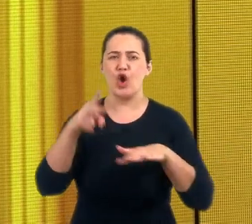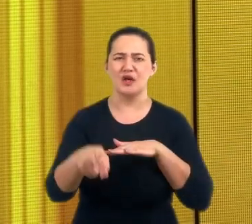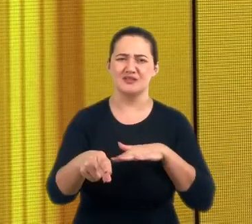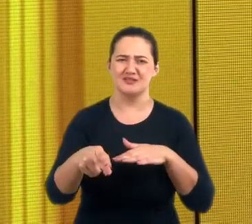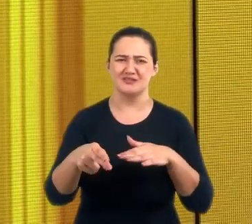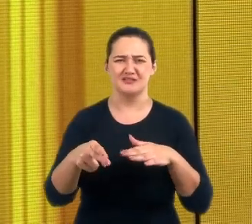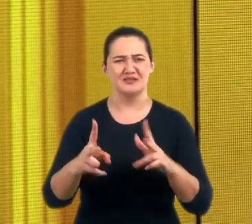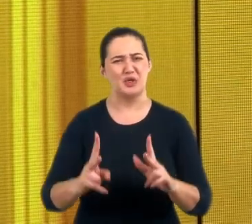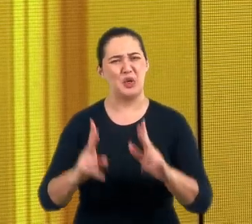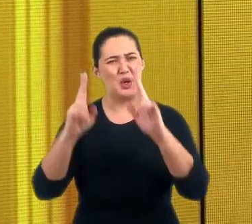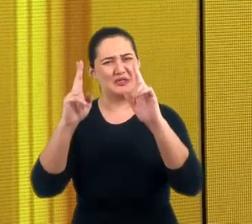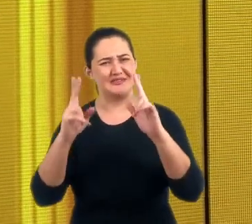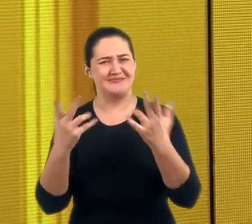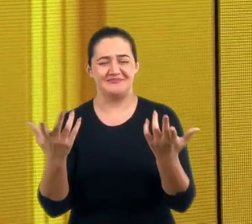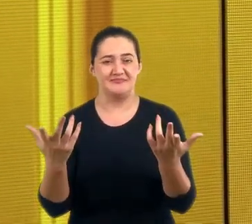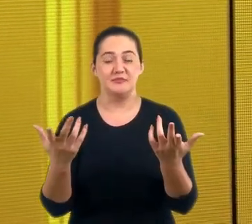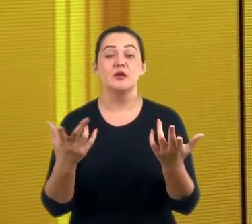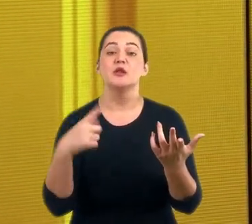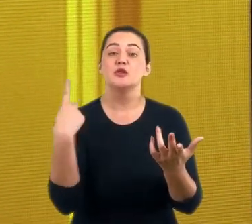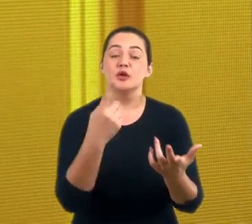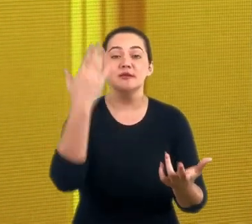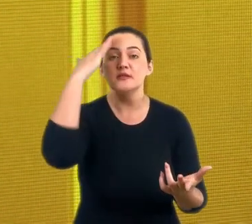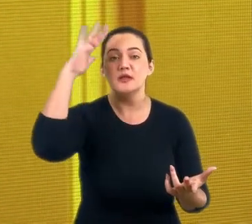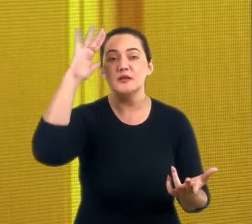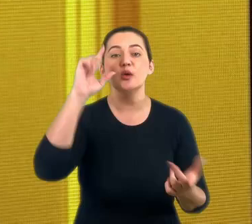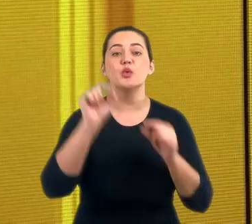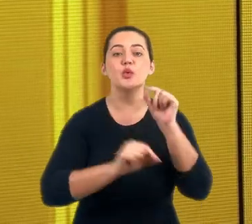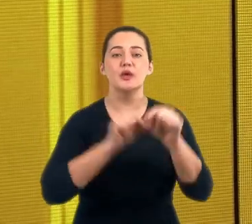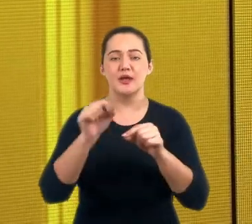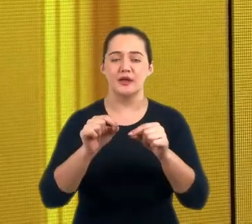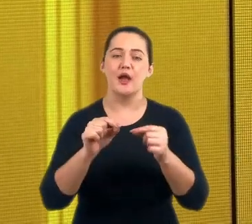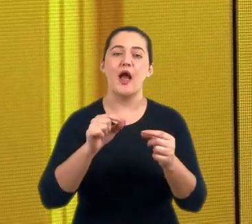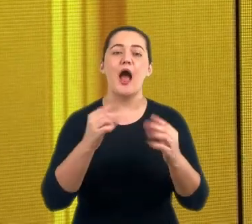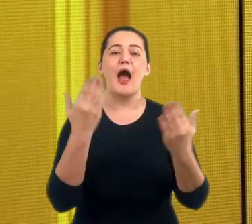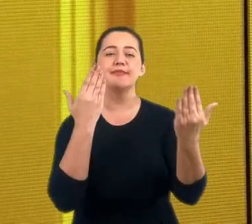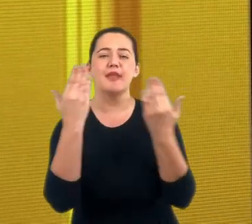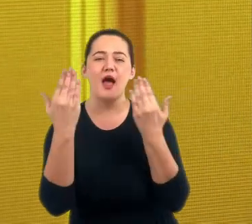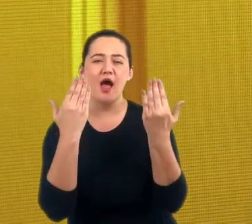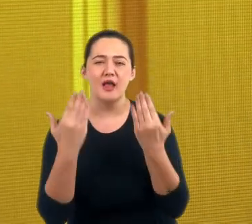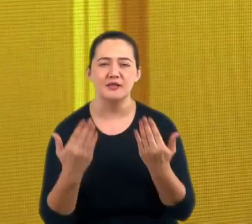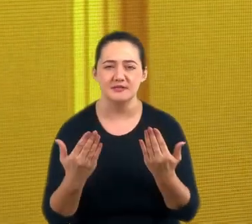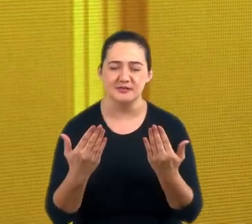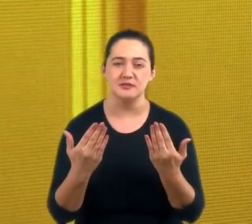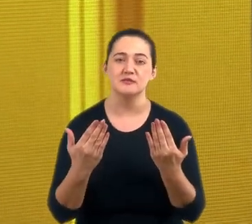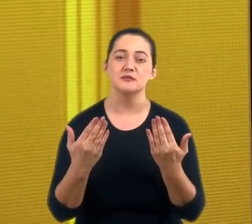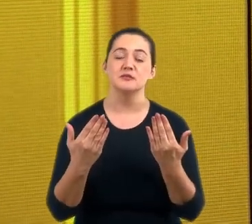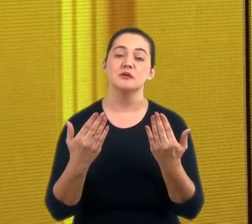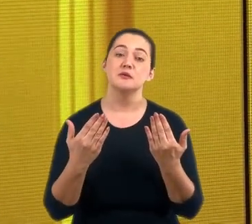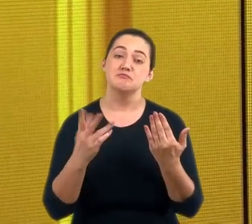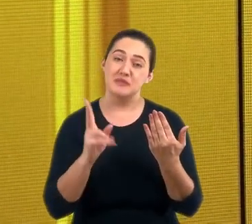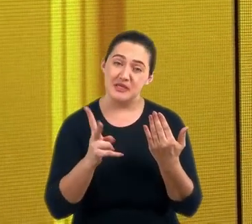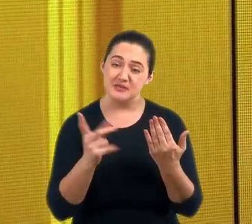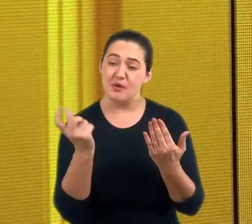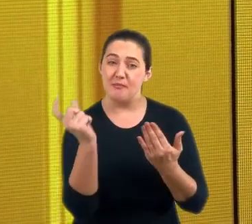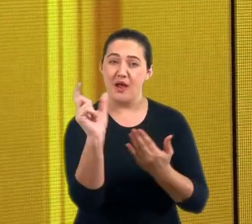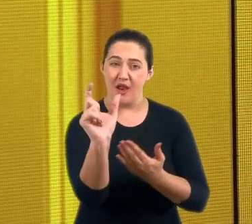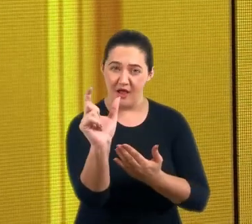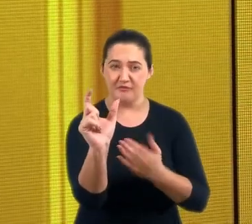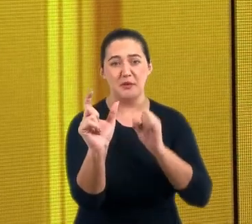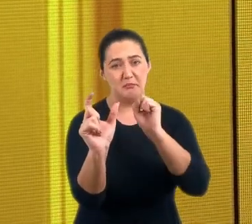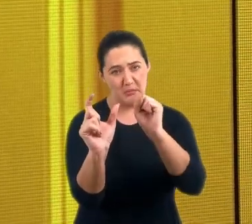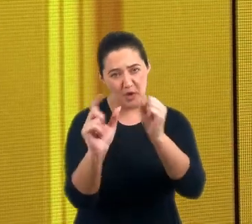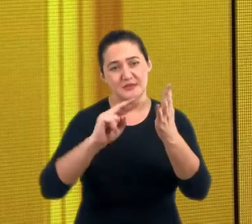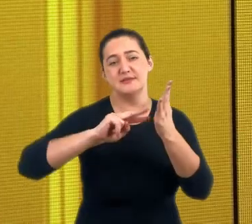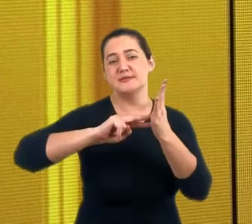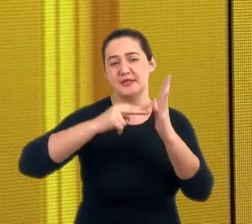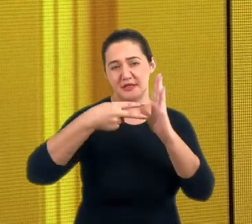cortadas. É importante dizer que a análise dos escritos hebraicos, como a Mishnah, revela que, embora esta